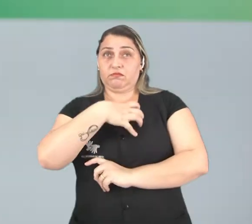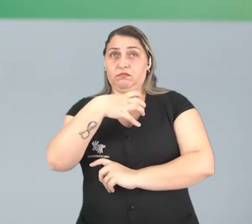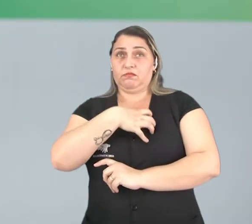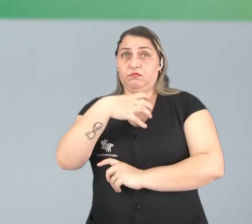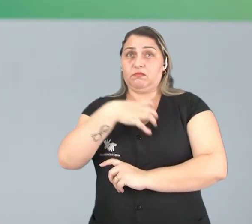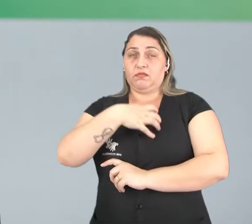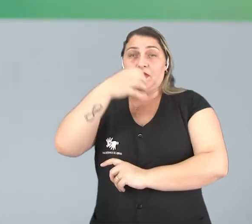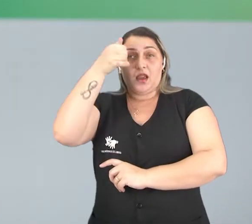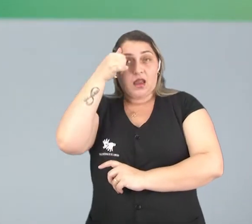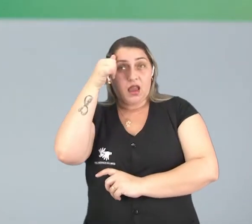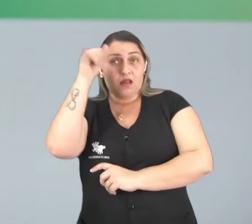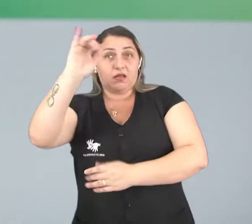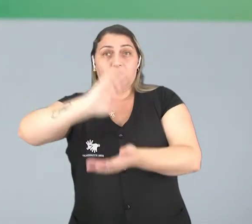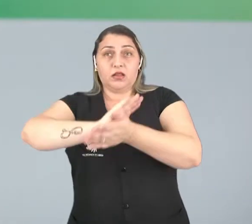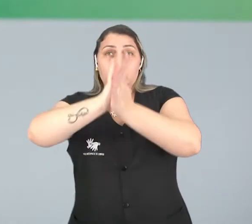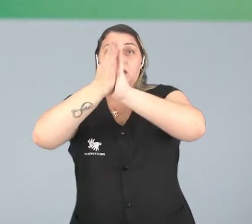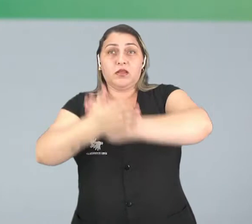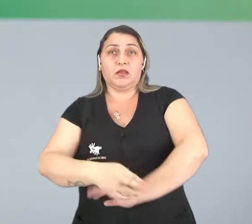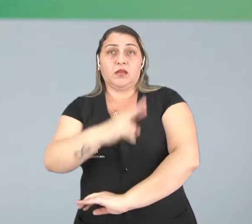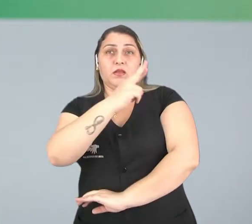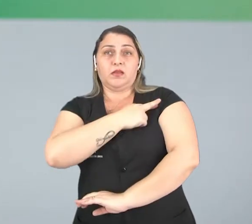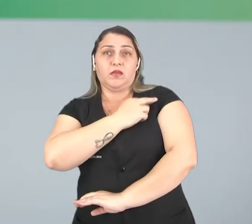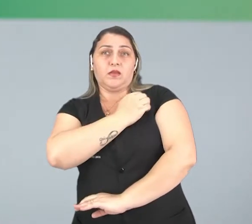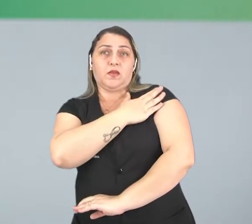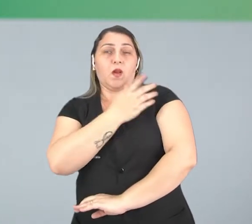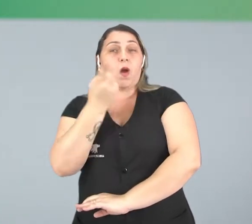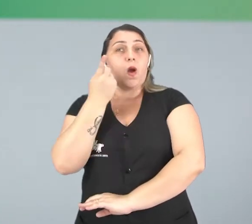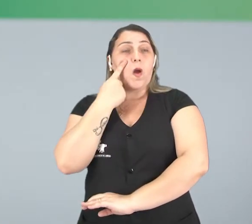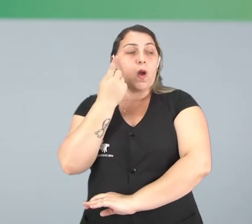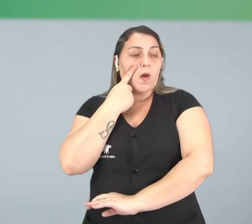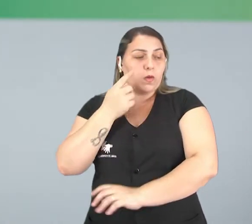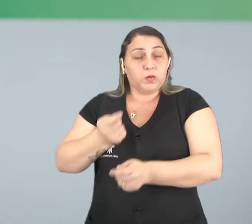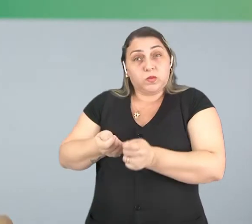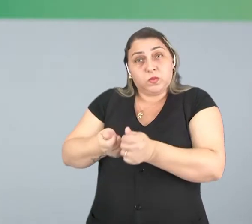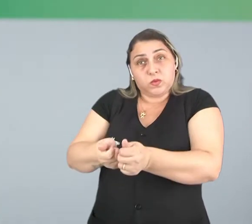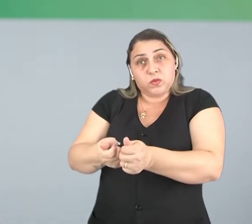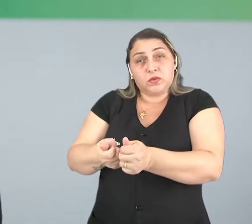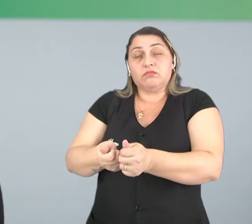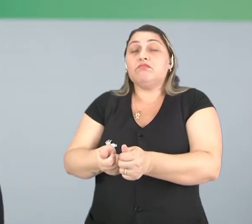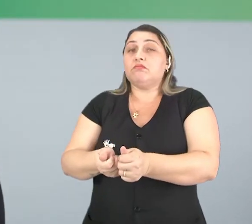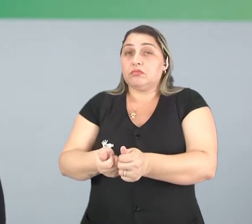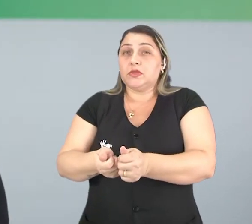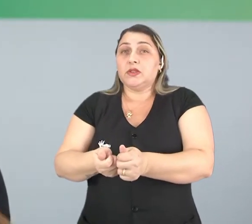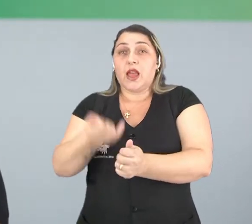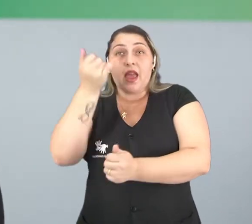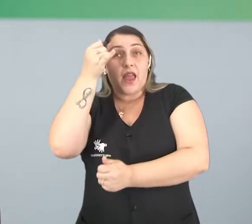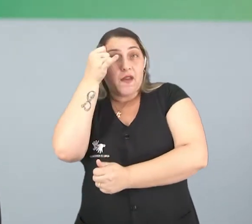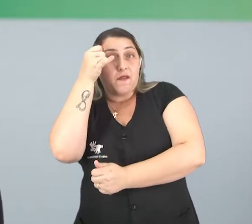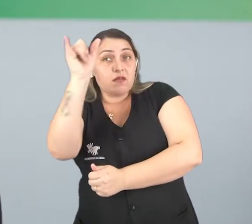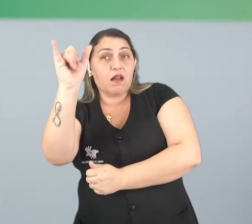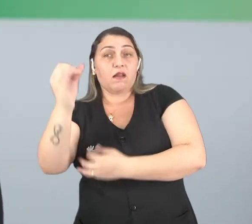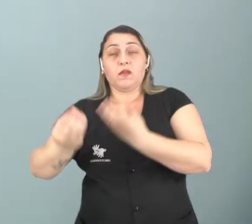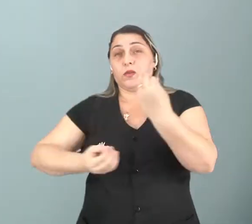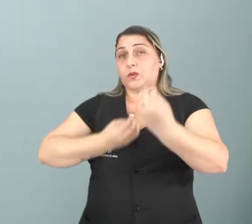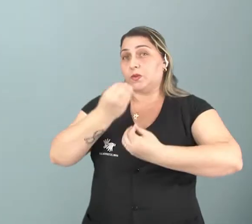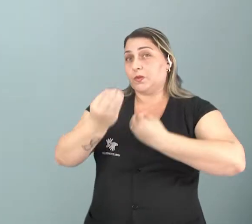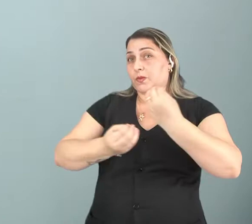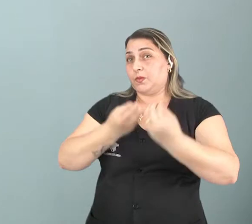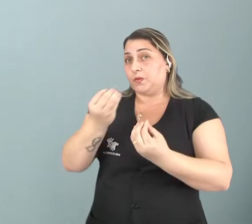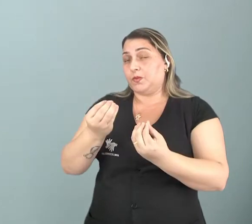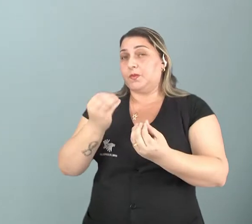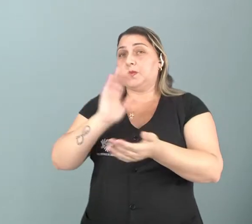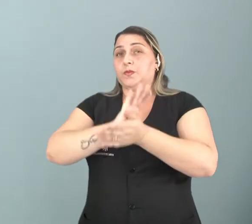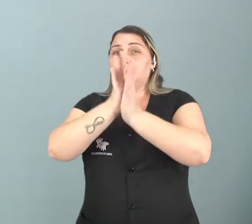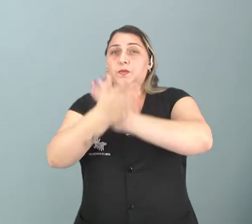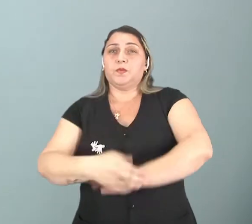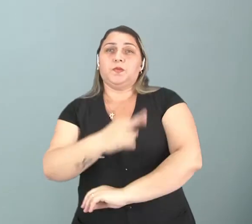de combater a discriminação racial. Então aqui eu vou dar 6 dicas de que você tem que combater, como você pode combater essa